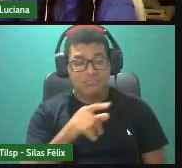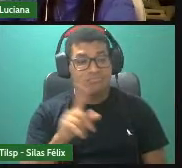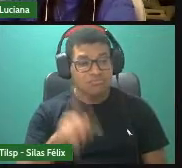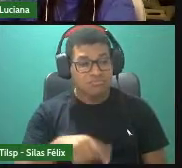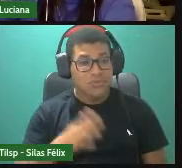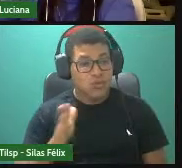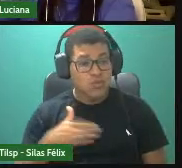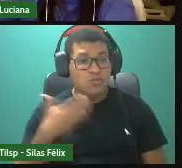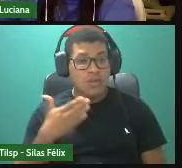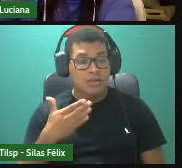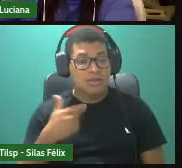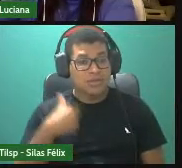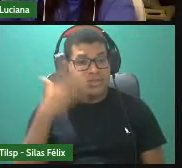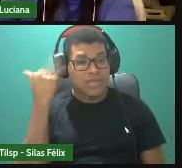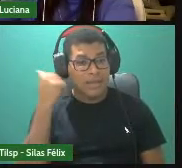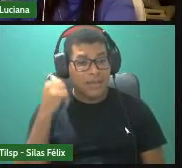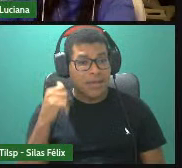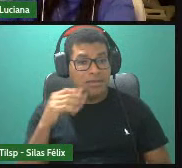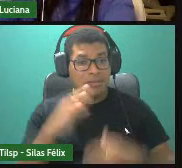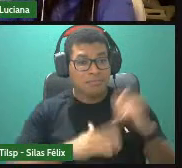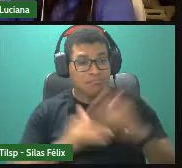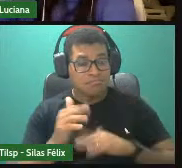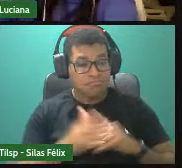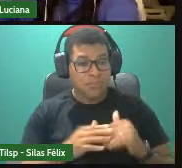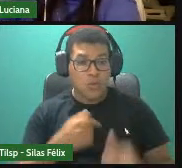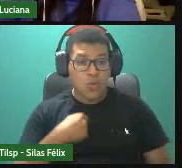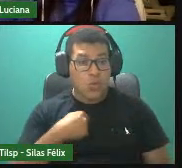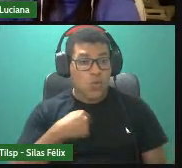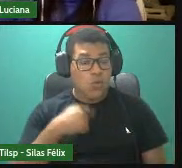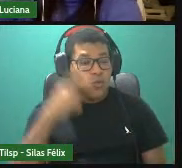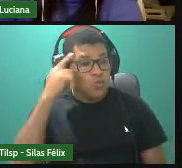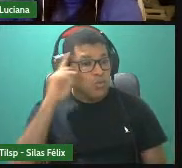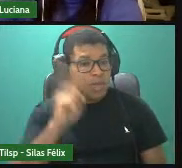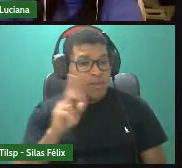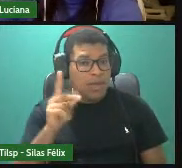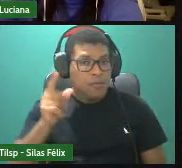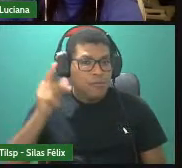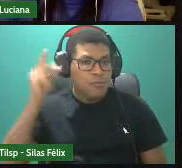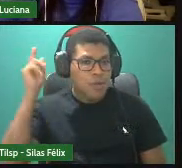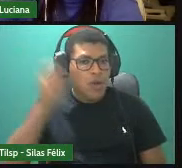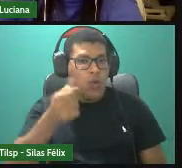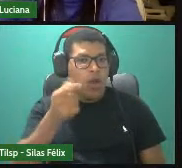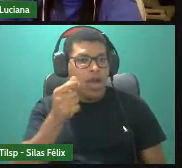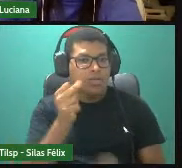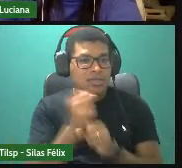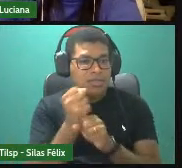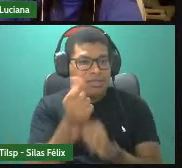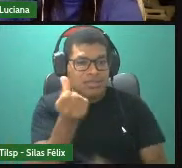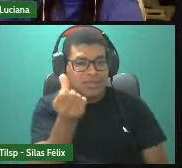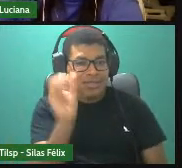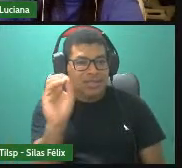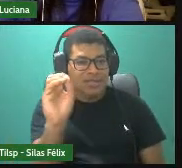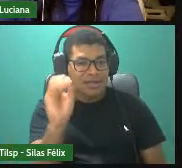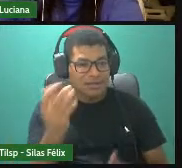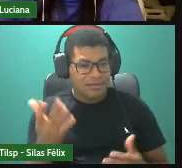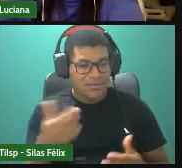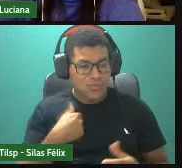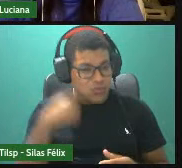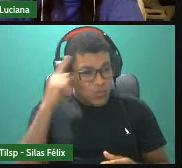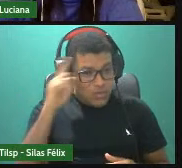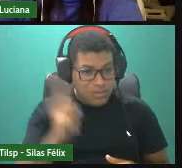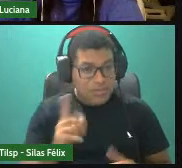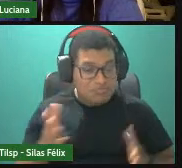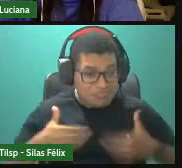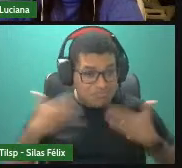antiga é essa especialidade, eu realmente não sabia, você citou aí algo em torno de 60 anos, né? Então, realmente, é uma surpresa.